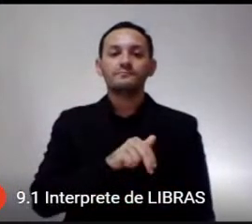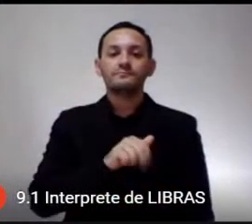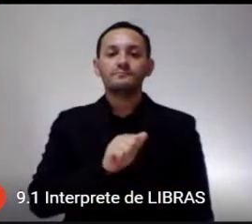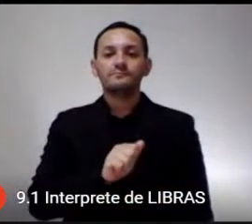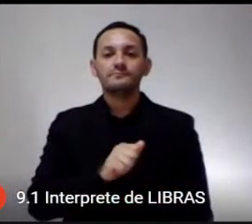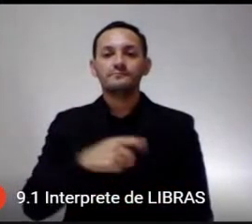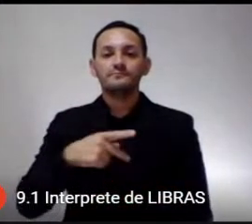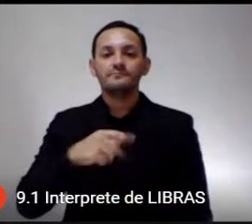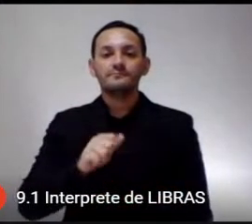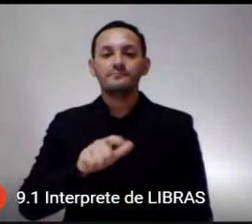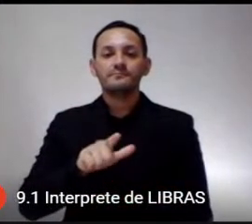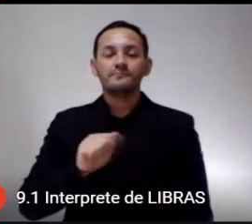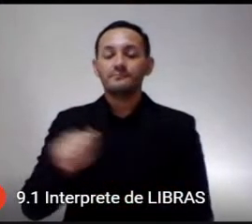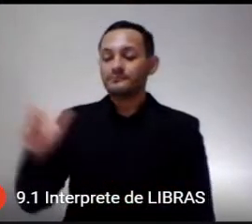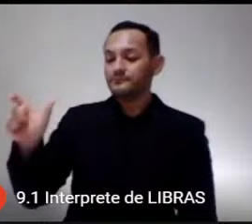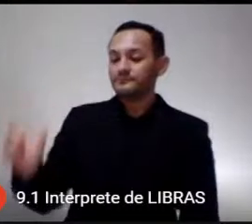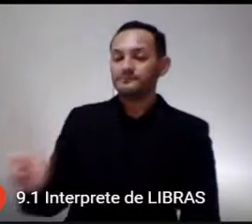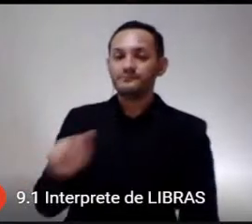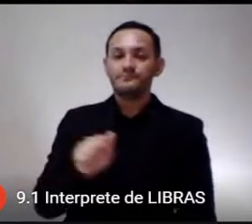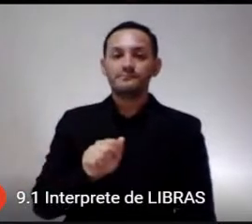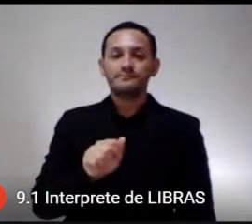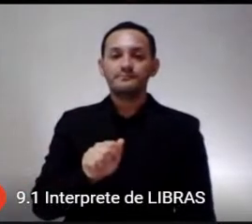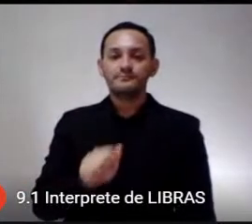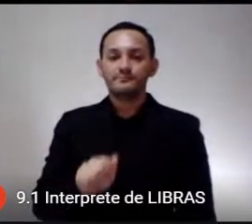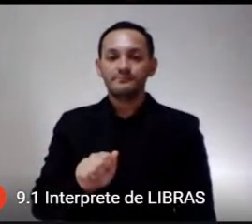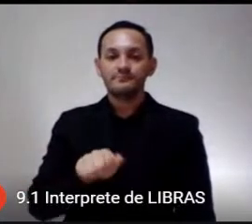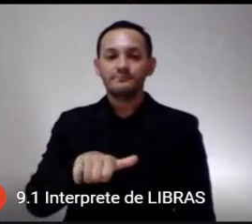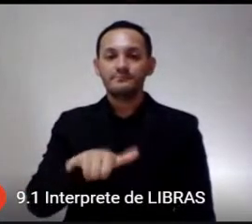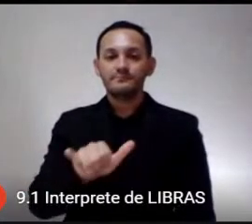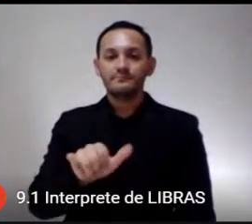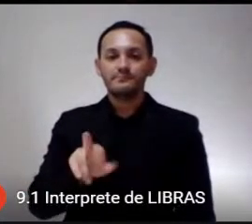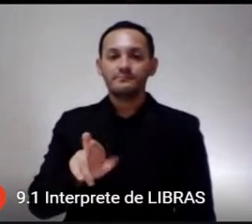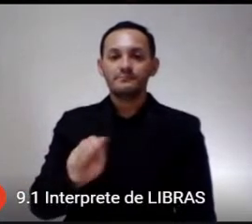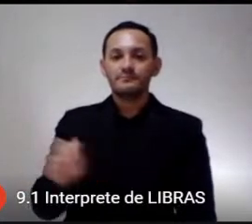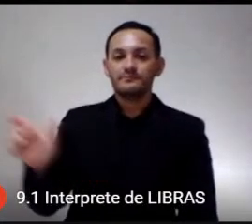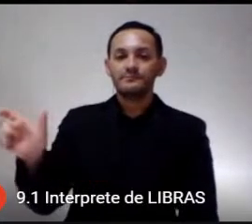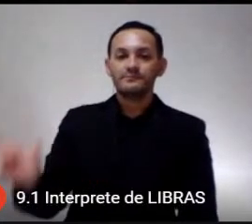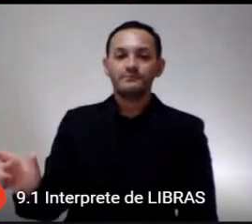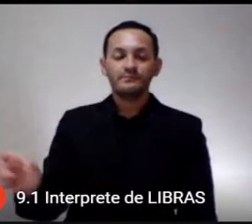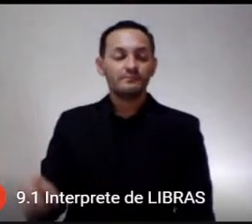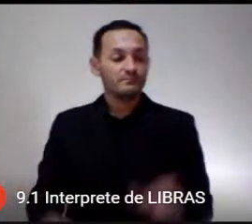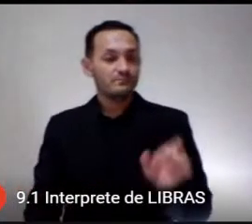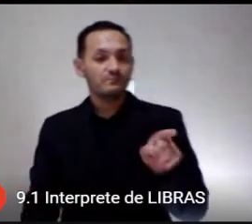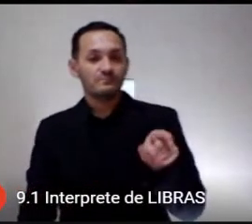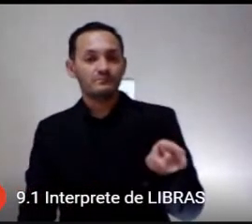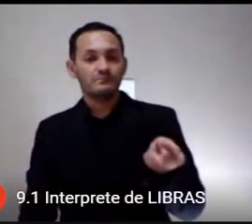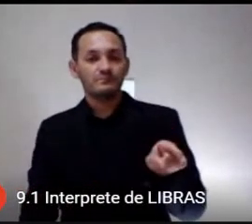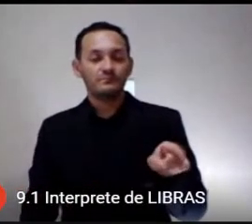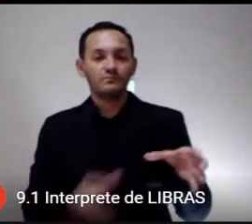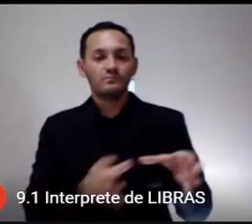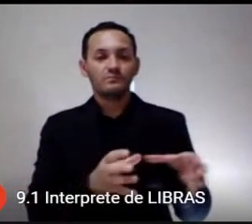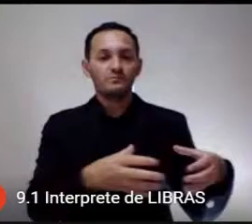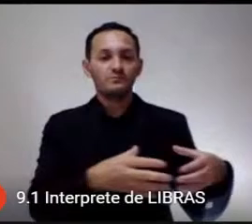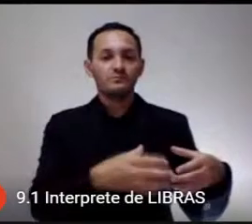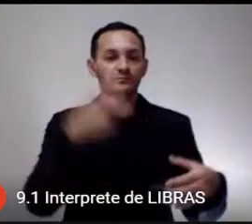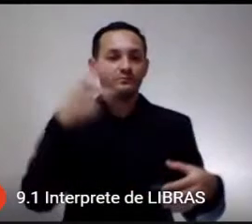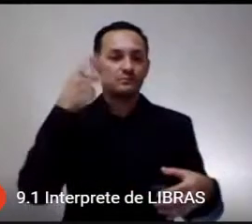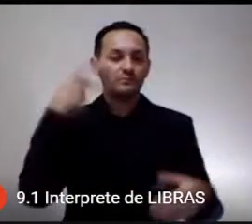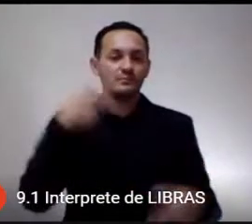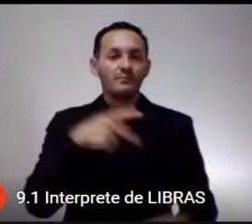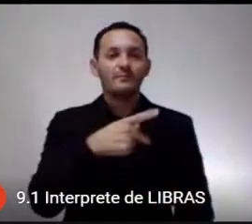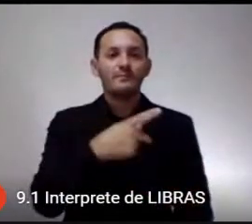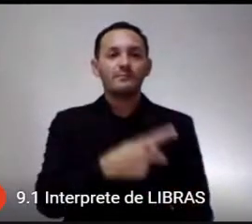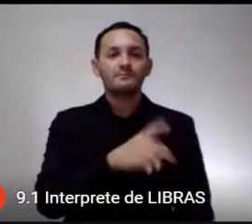recorrente Aira Rúbia Galdino, e recorrido o Partido Democratas,